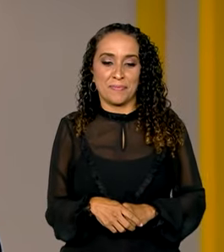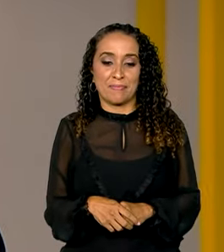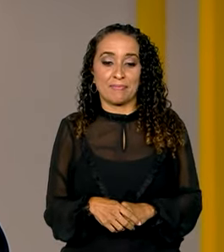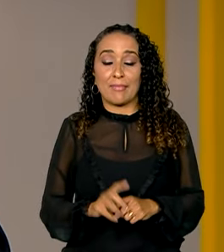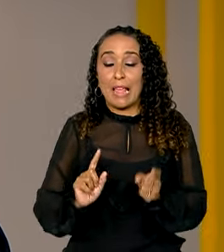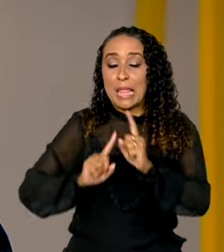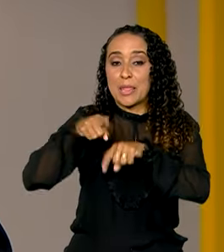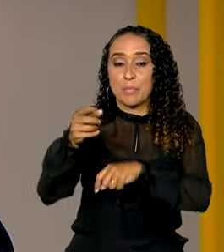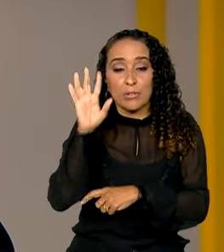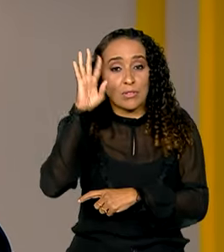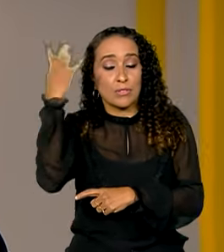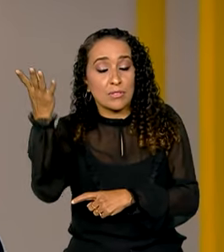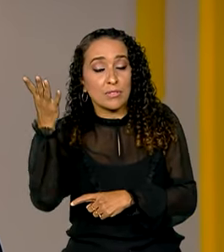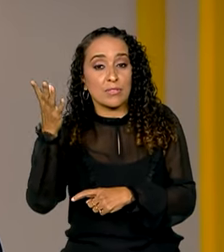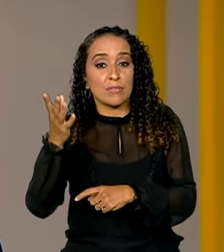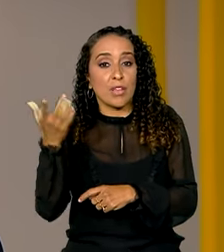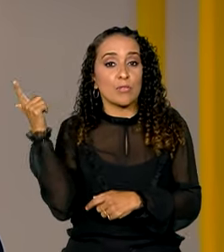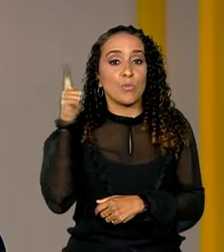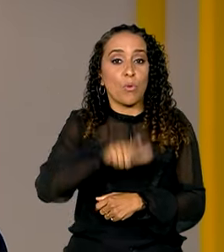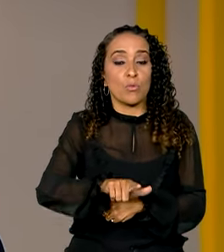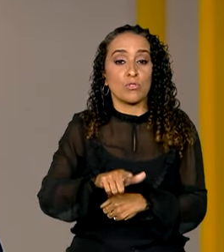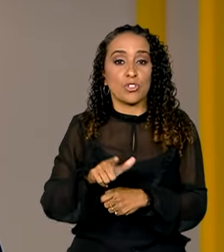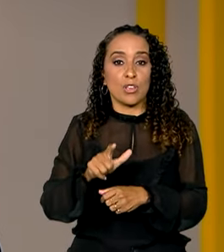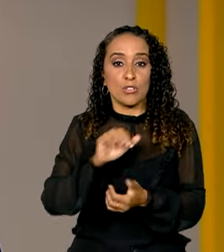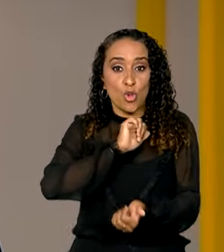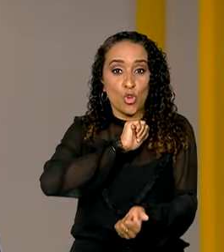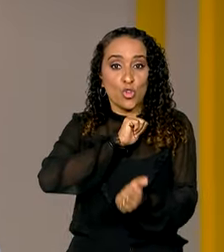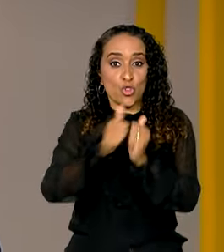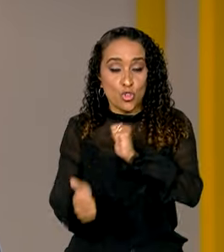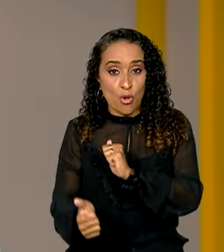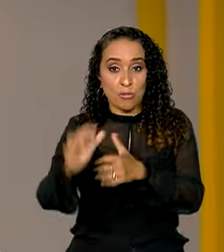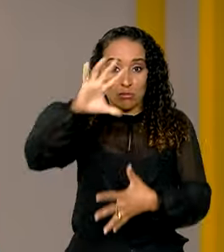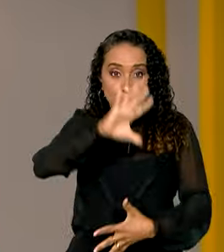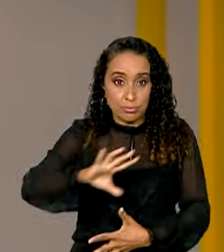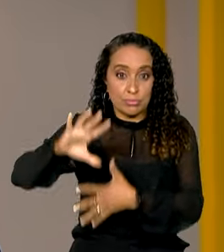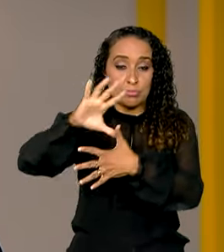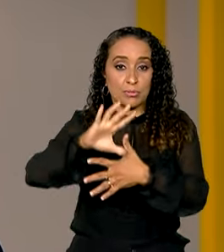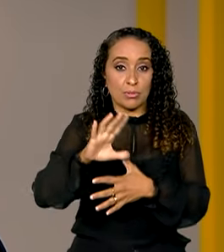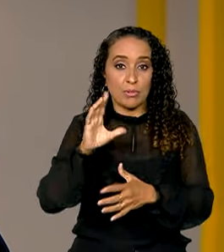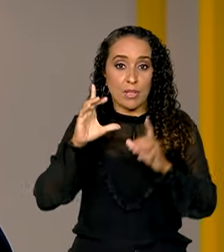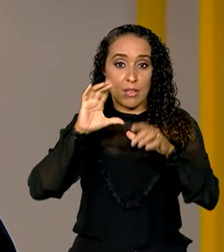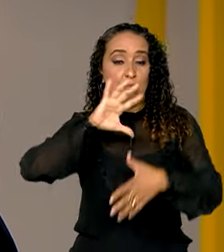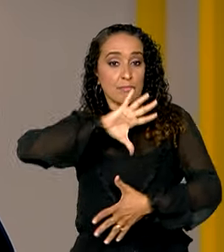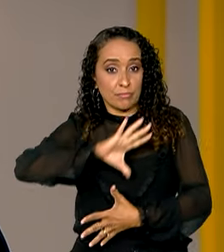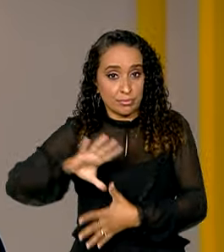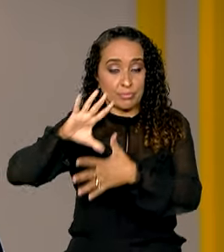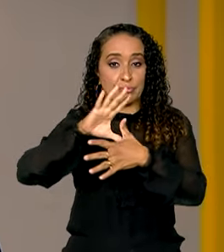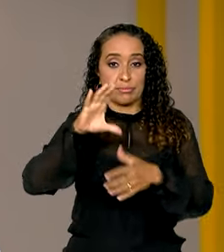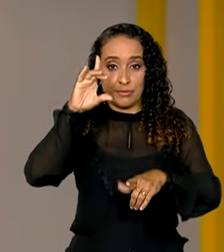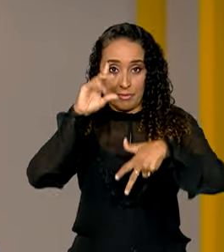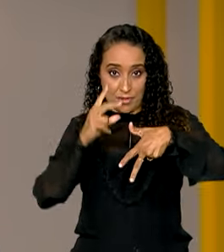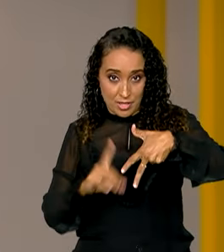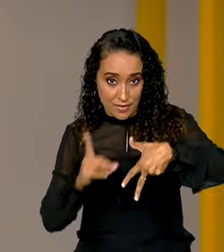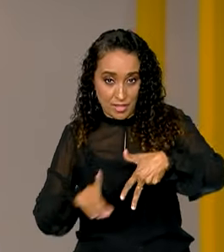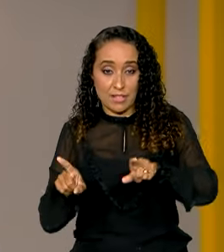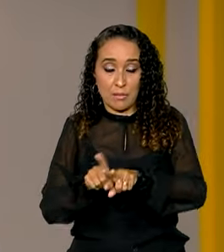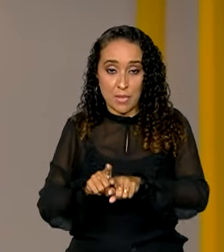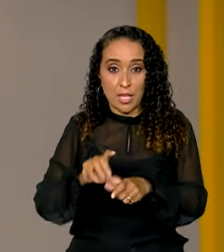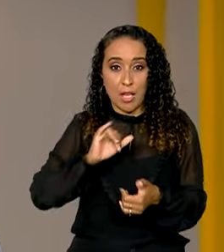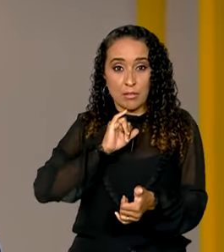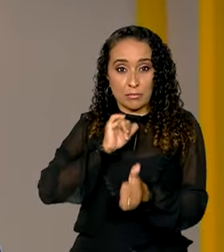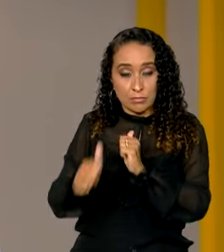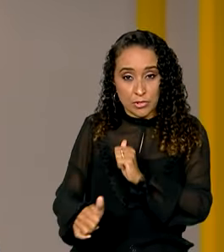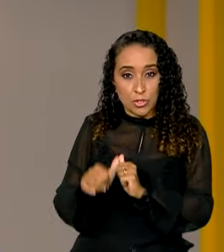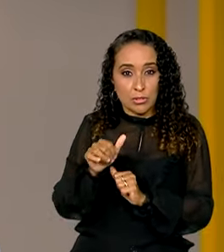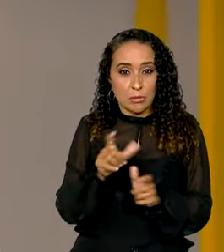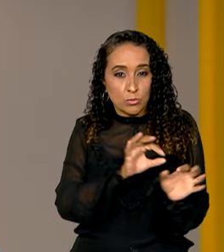Depois dos resultados obtidos nos Jogos Pan-Americanos e Parapan-Americanos de 2023, atletas brasileiros estão de olho agora